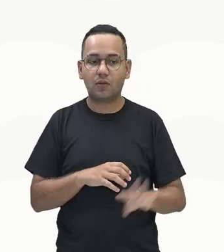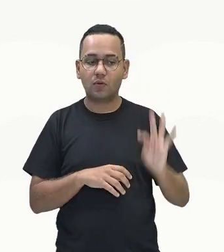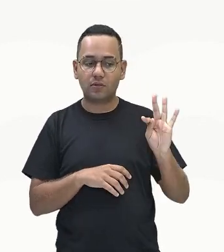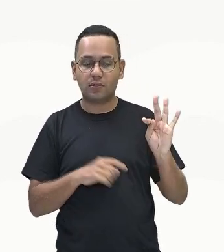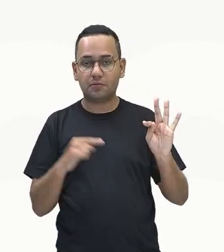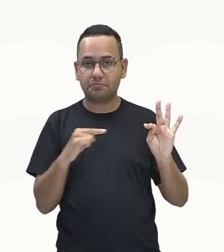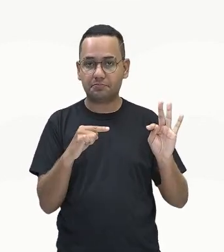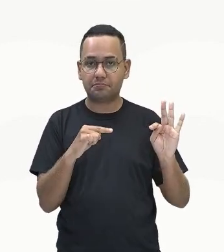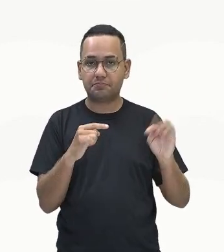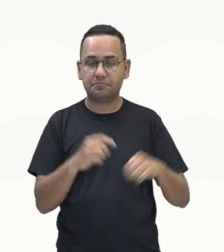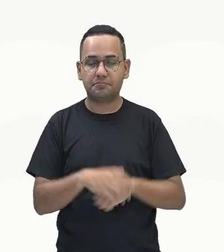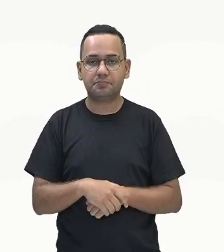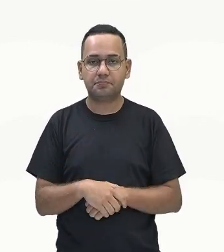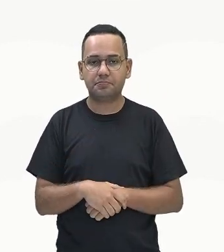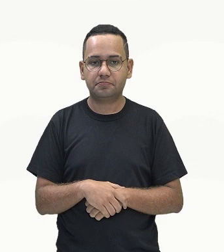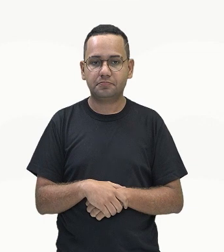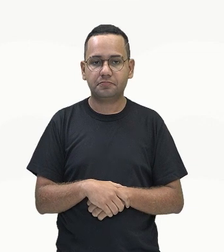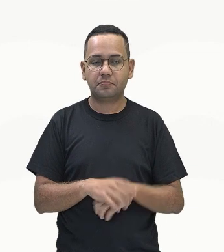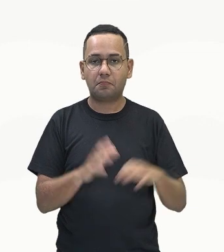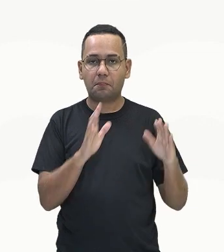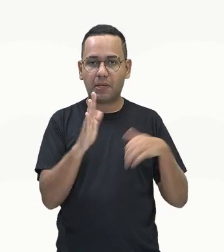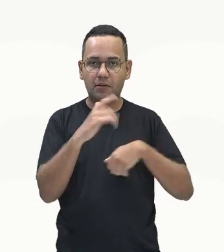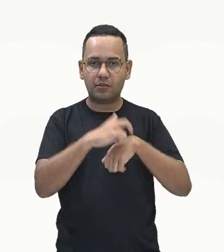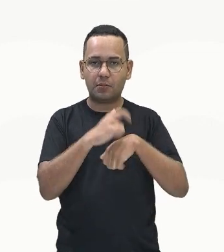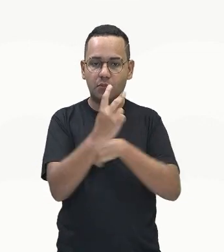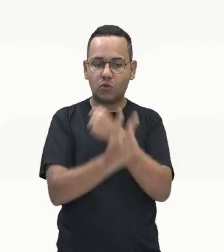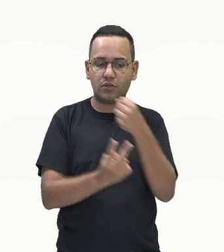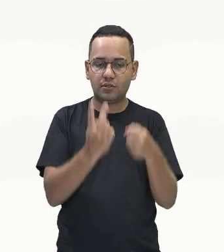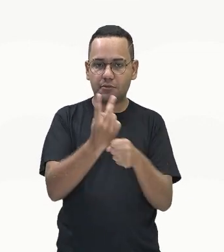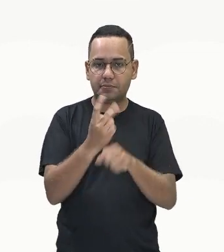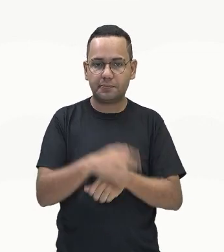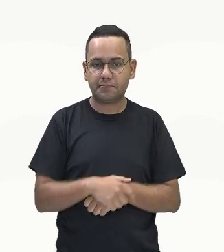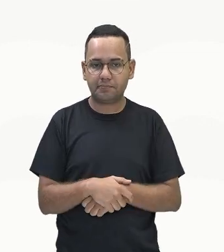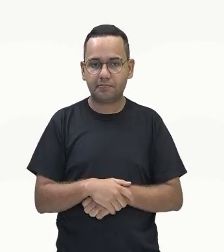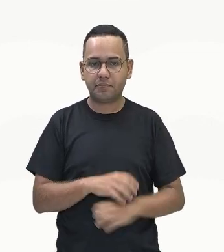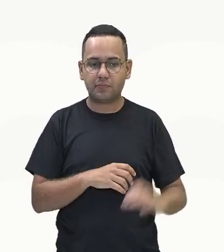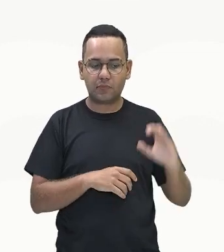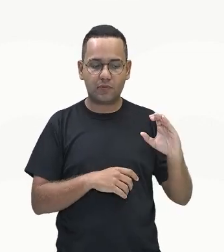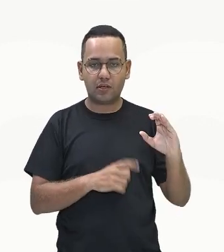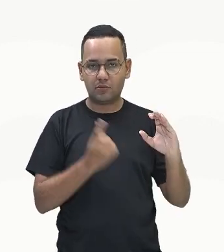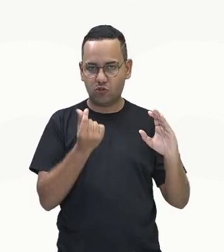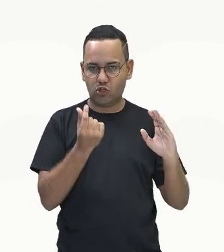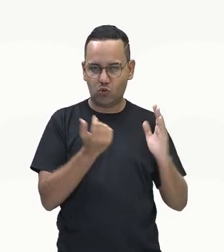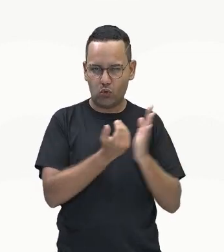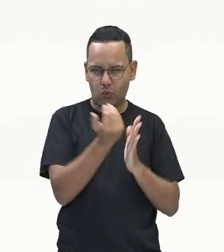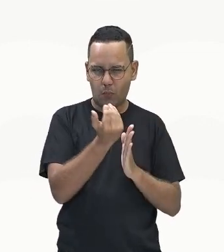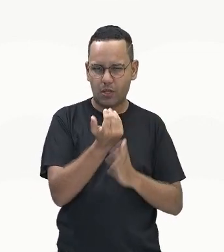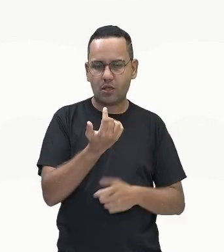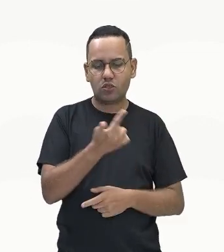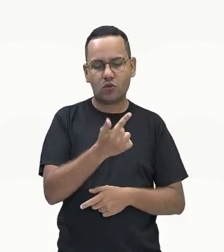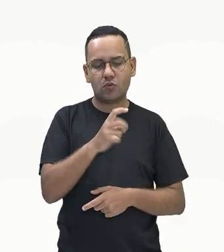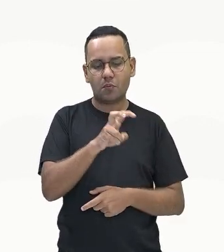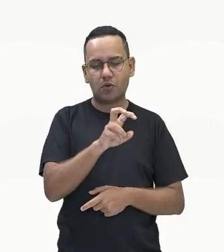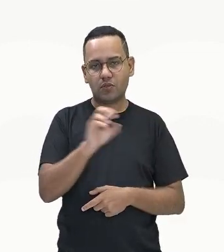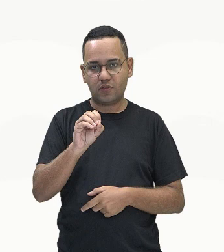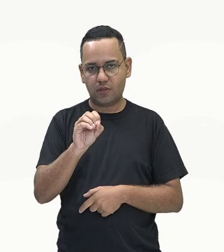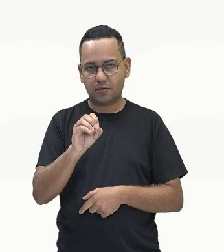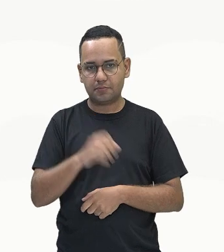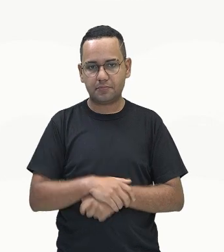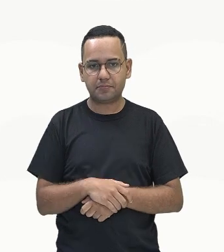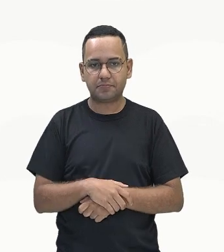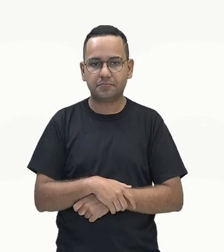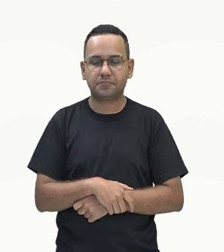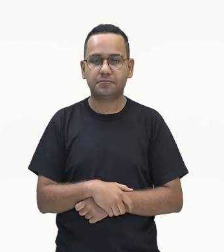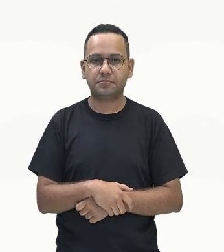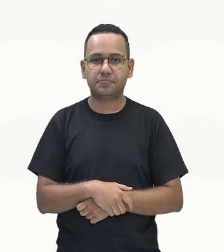já tinha destacado para você, né, 2 anos, e o capital, né, R$ 2.500, a gente está deixando aí somente os